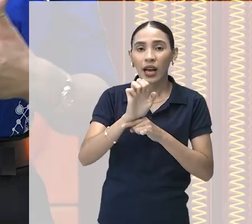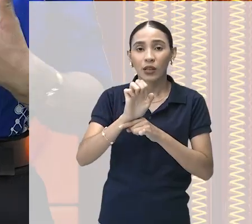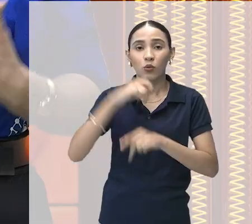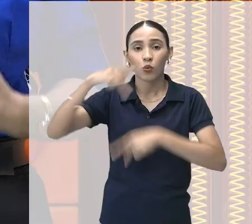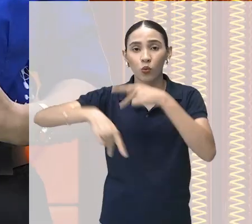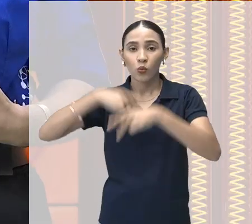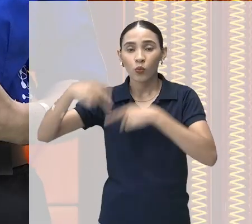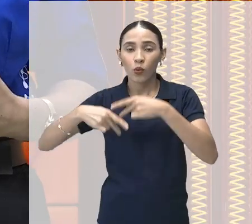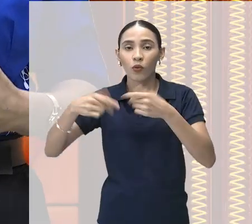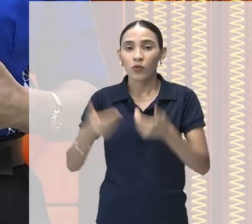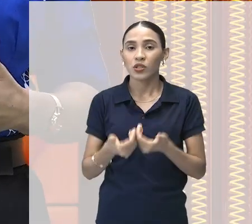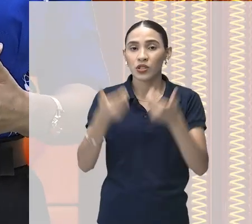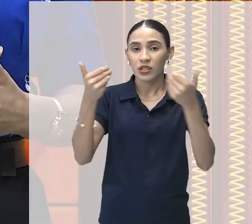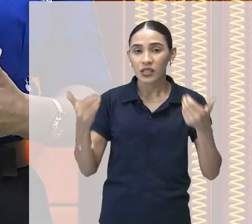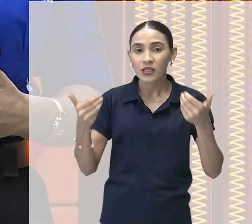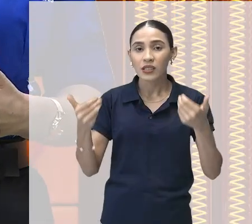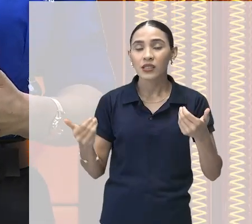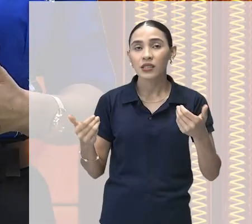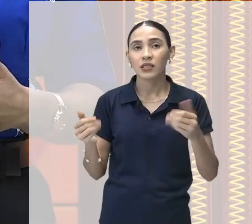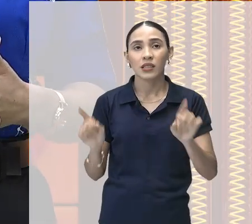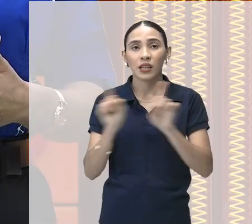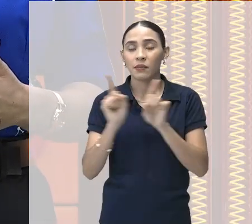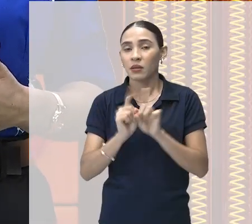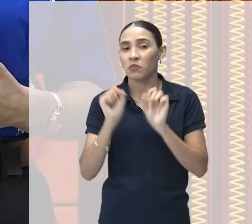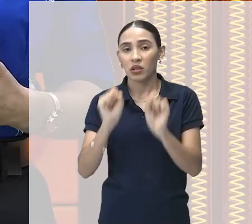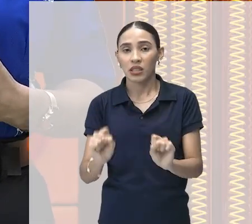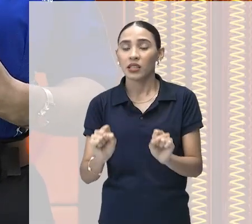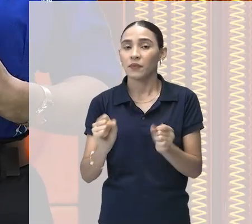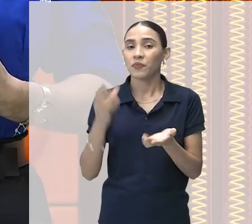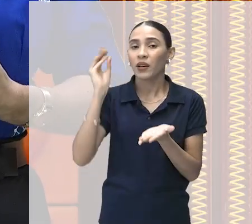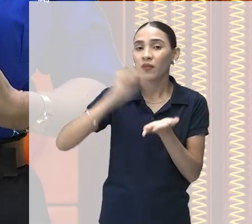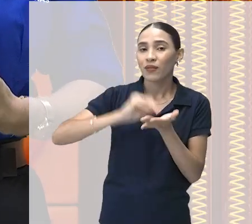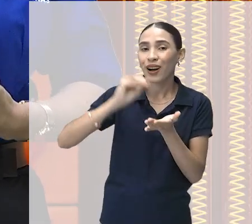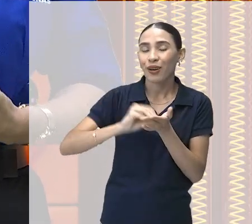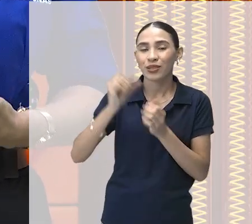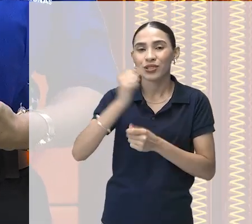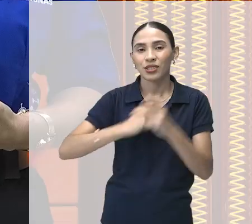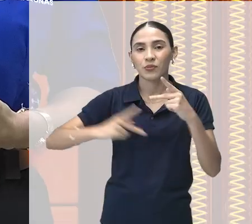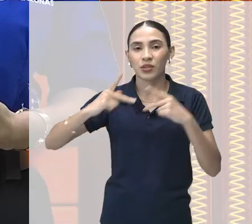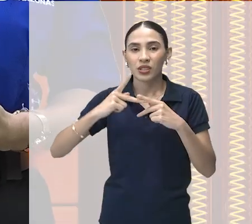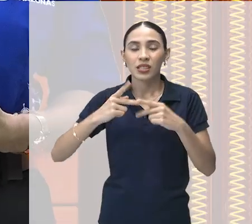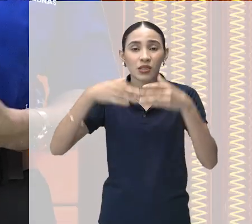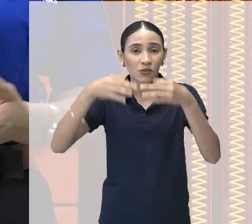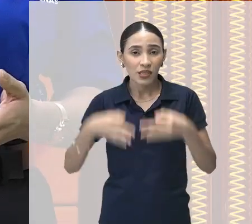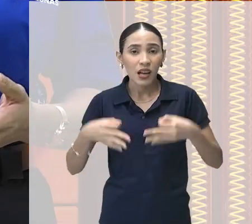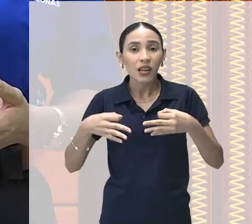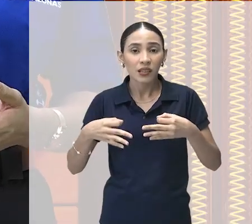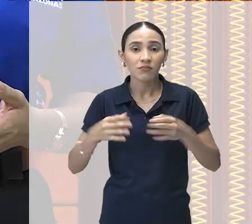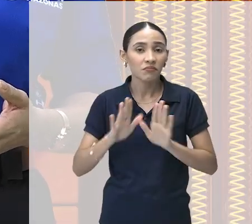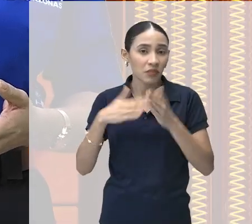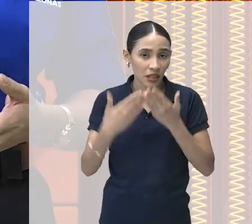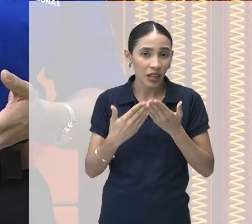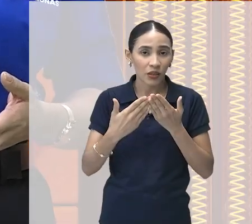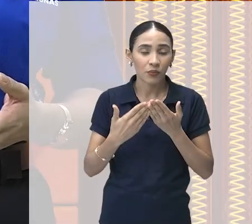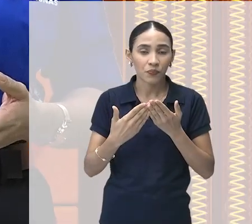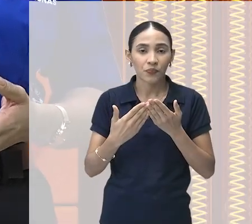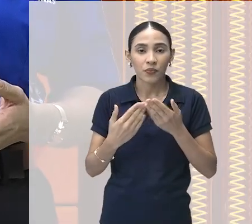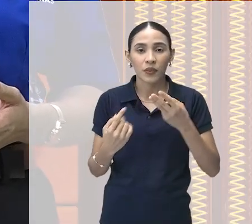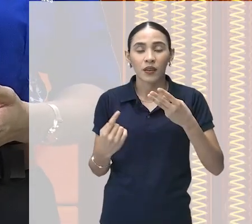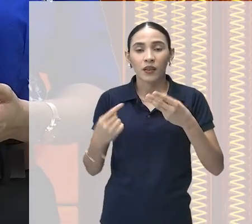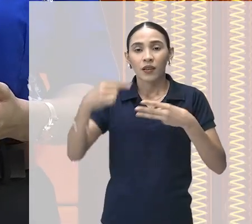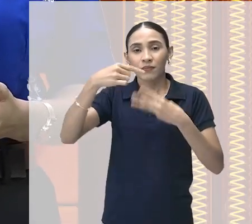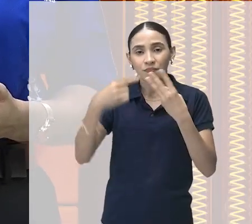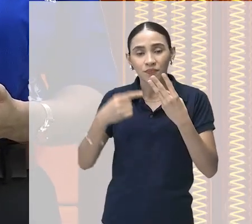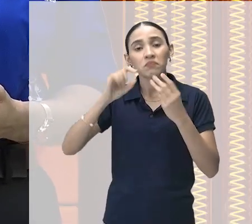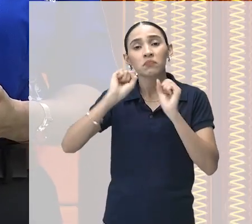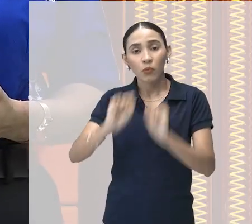se dividisse, poderia ser uma falta de administração correta. Então, esses pontos eles podem